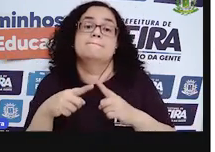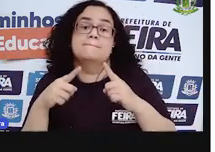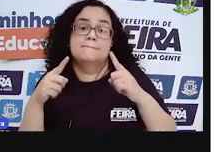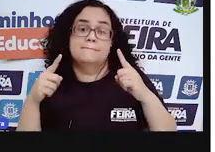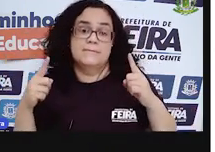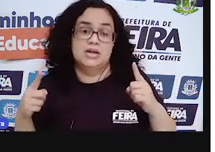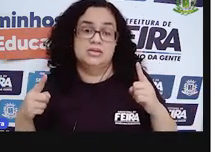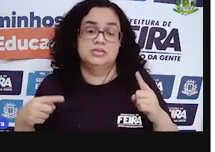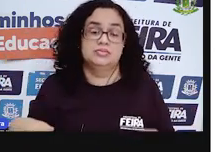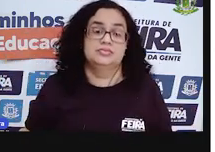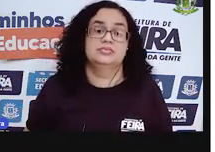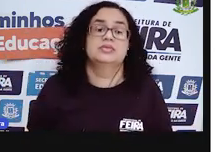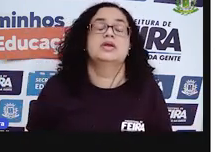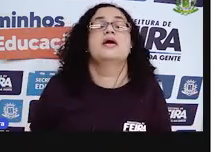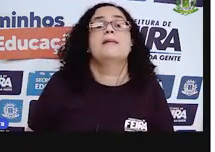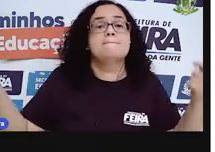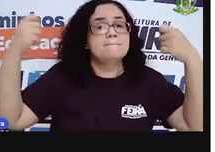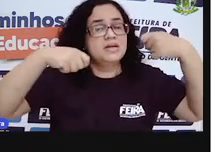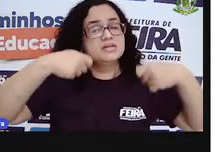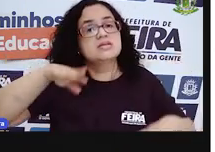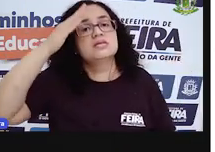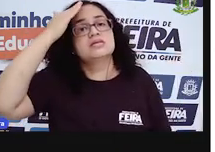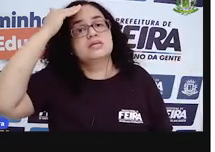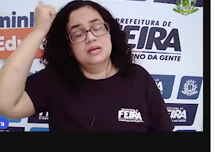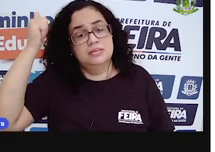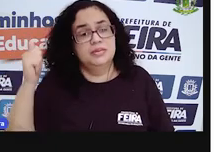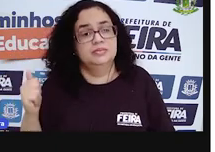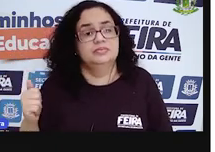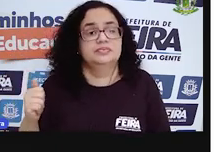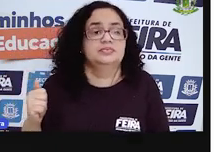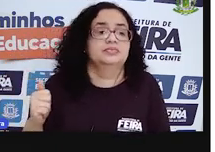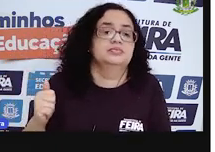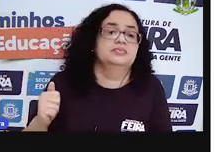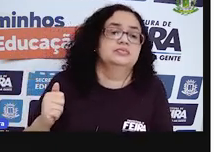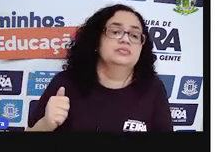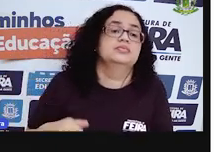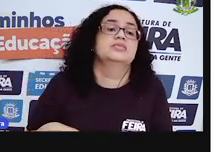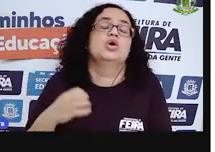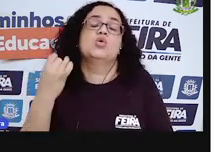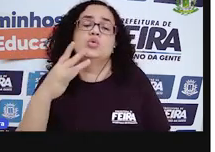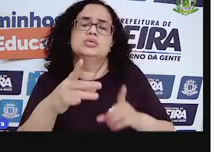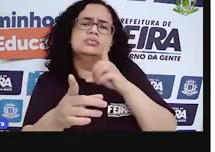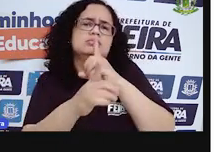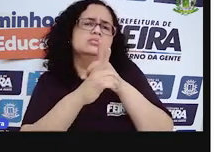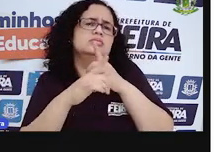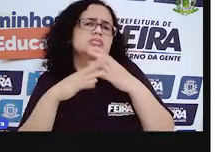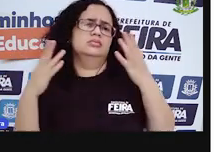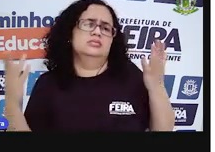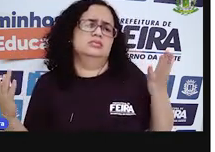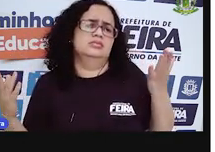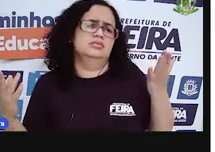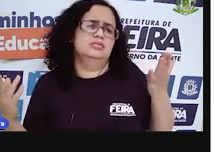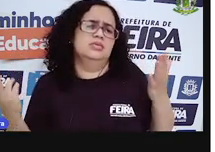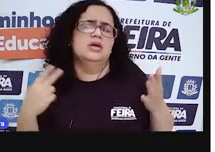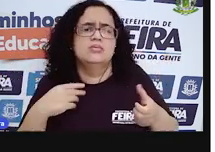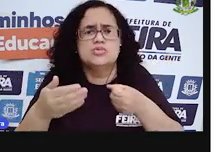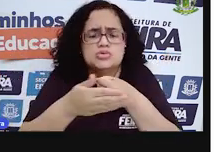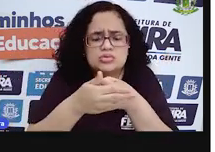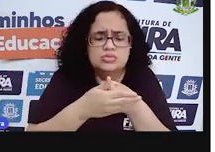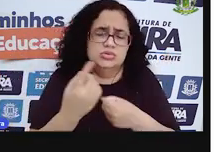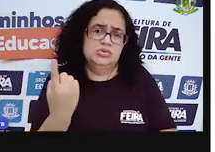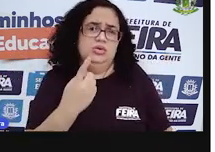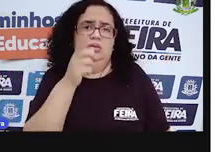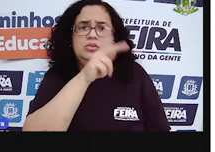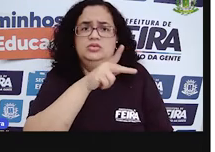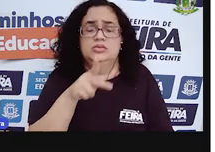eu tenho aqui ó você precisa saber disso cara e quando eu encontrei isso eu falei não não posso ficar